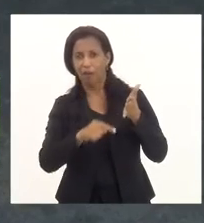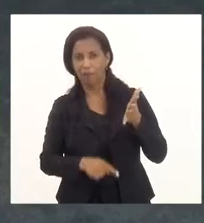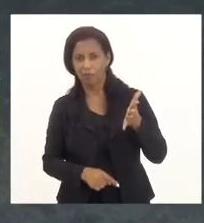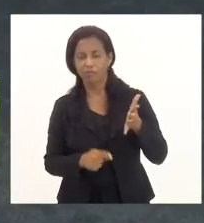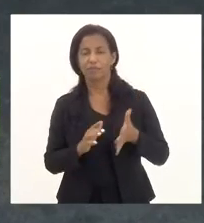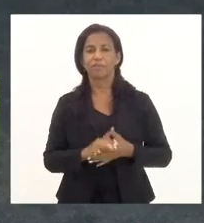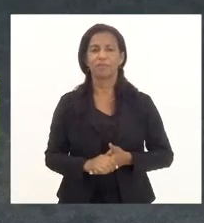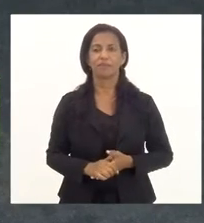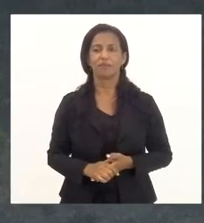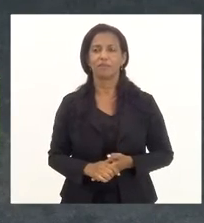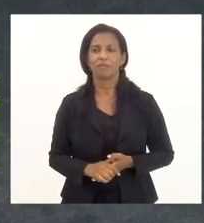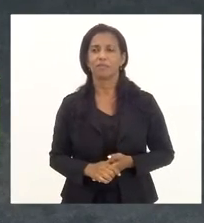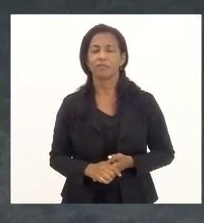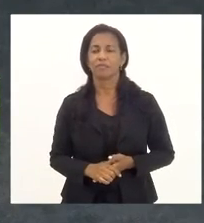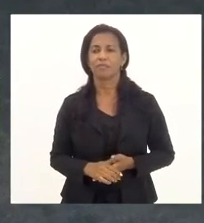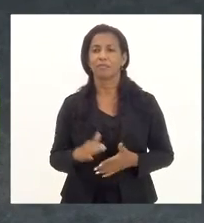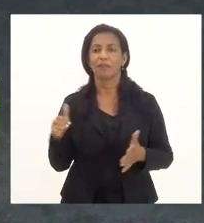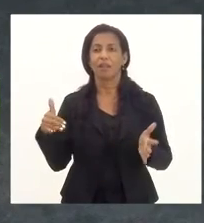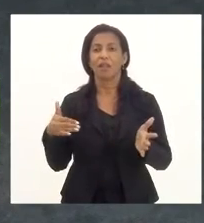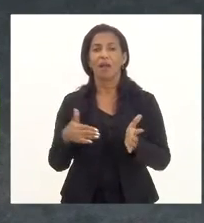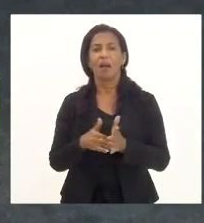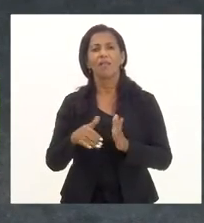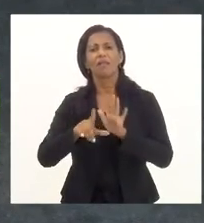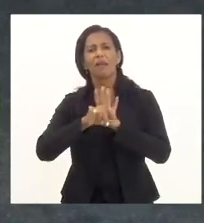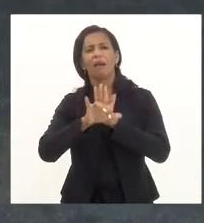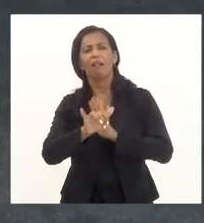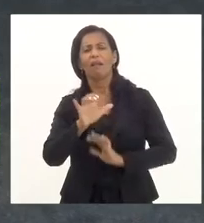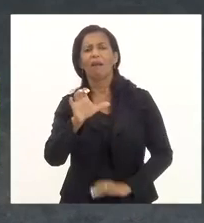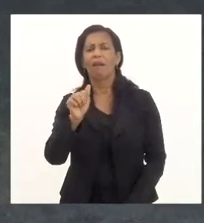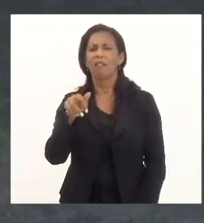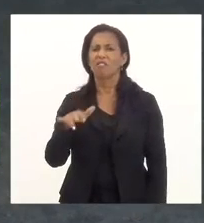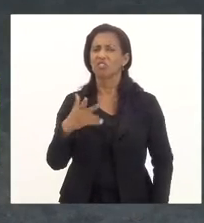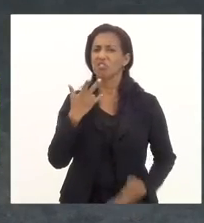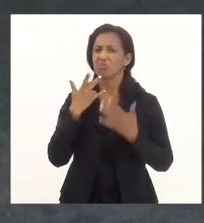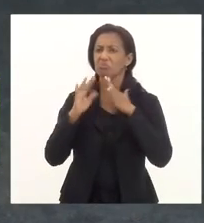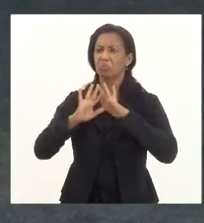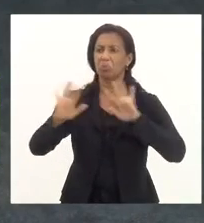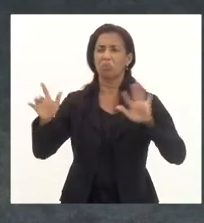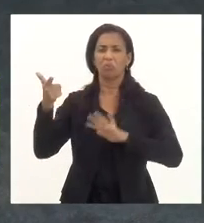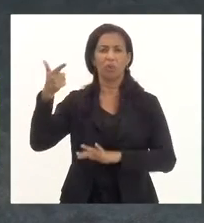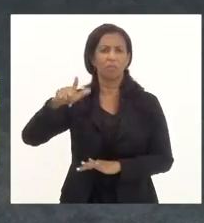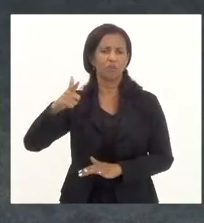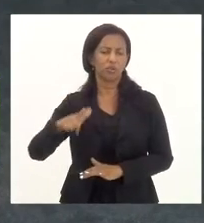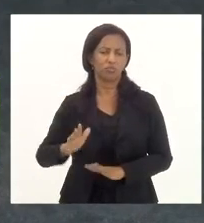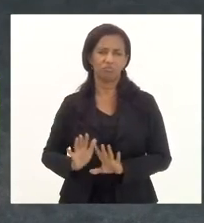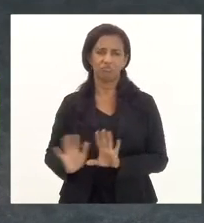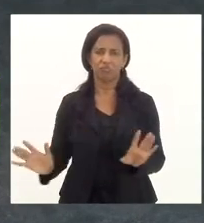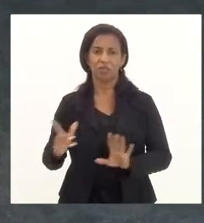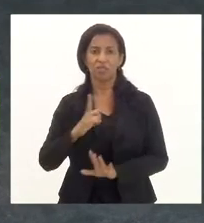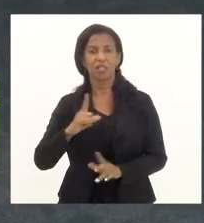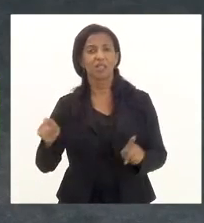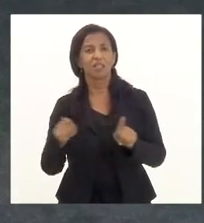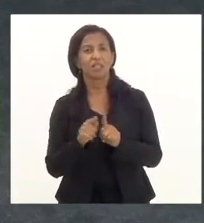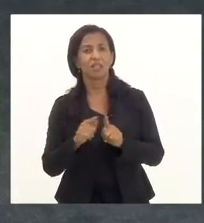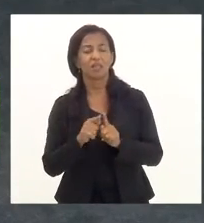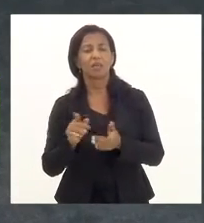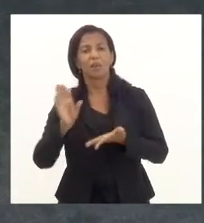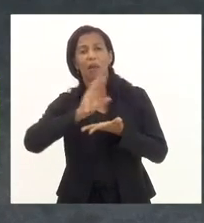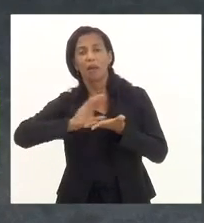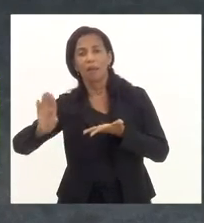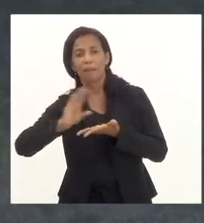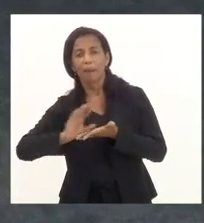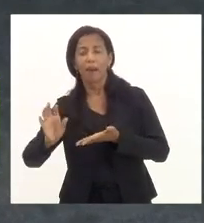que vários elementos né até questionar E aqui onde eu não vou ser repetitiva né Tem a questão também dos